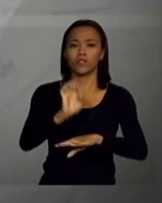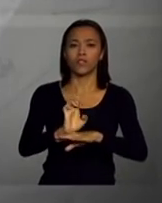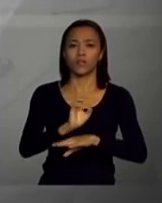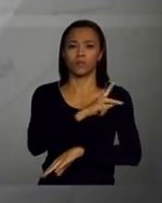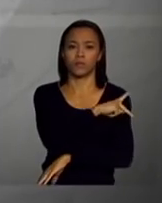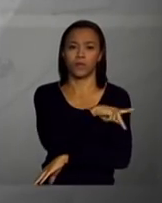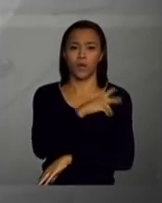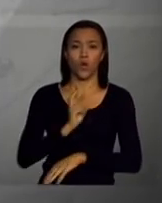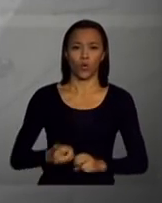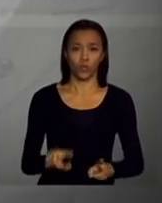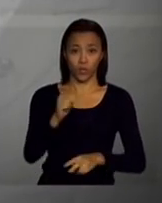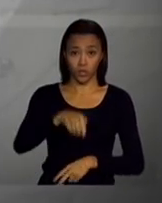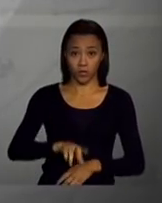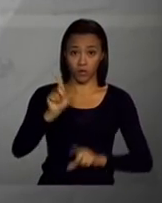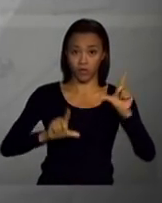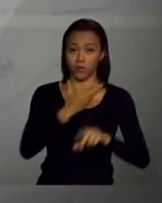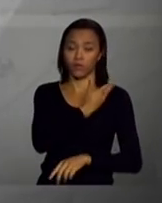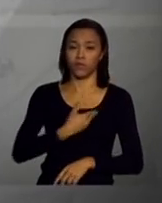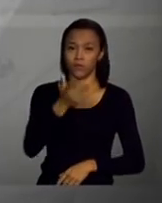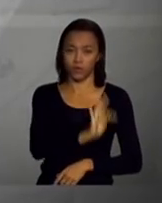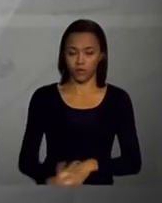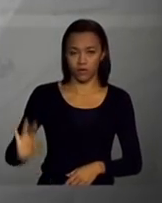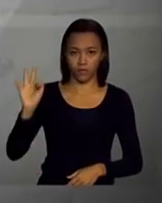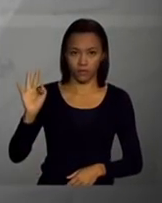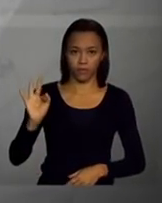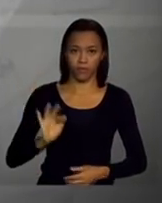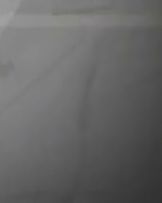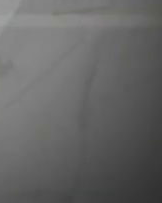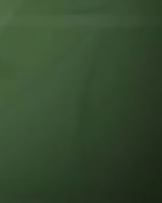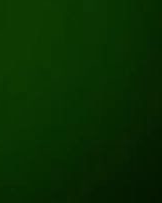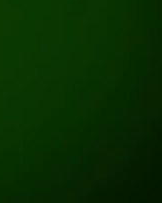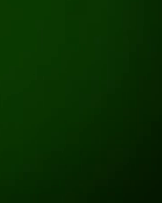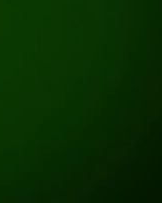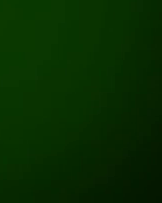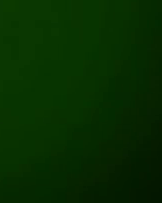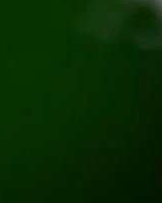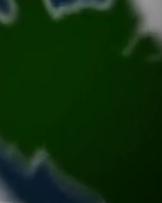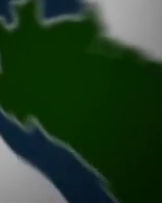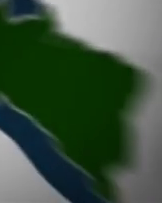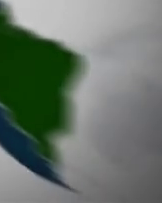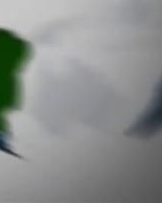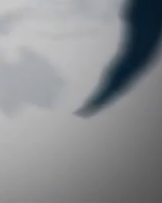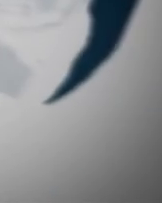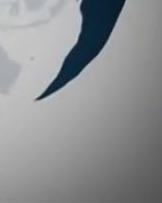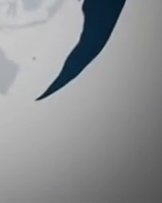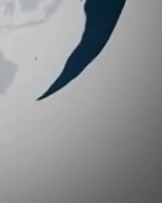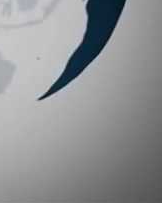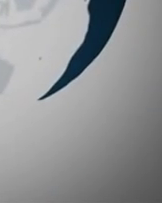Piauí. Continue na NBR, a TV do Governo Federal.